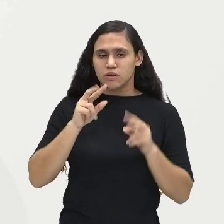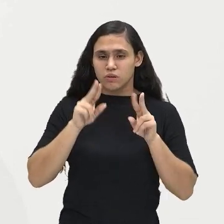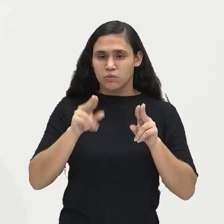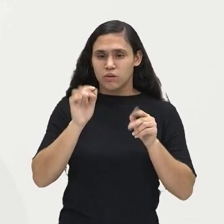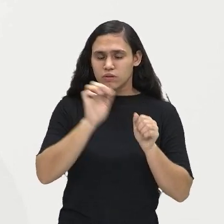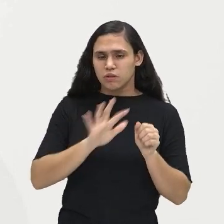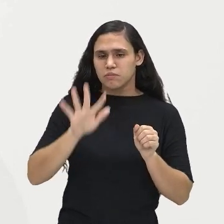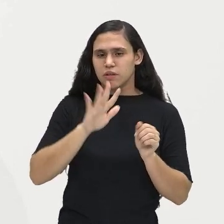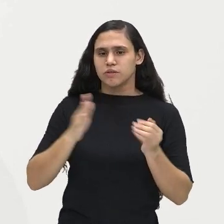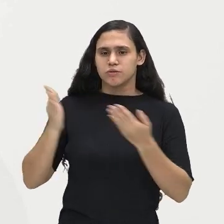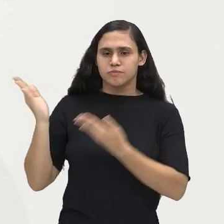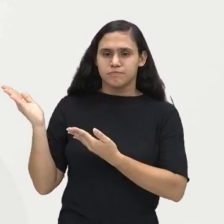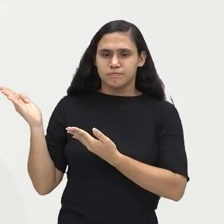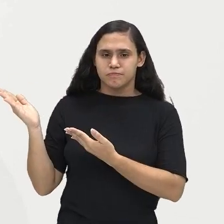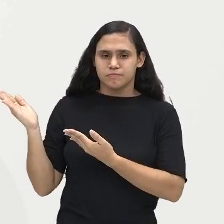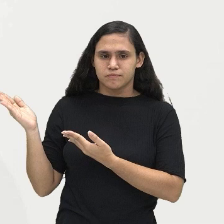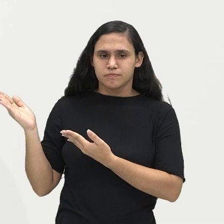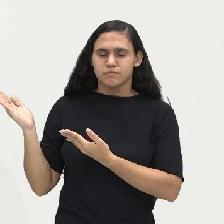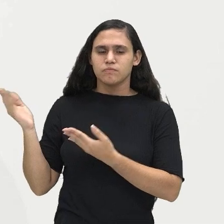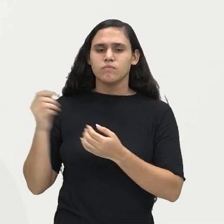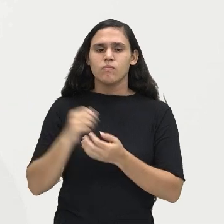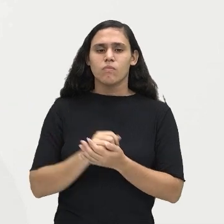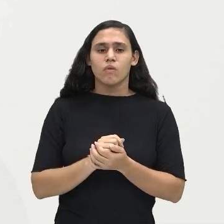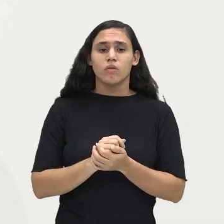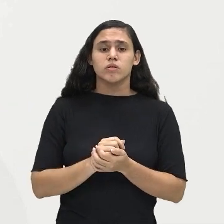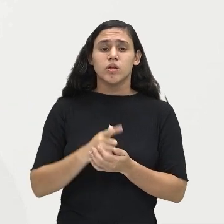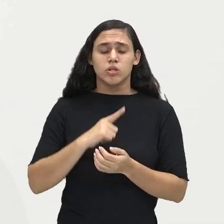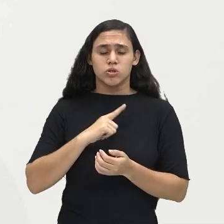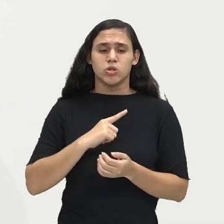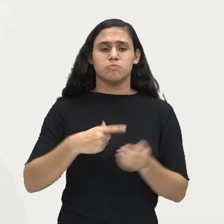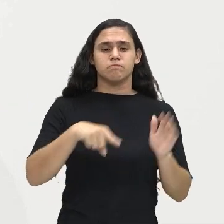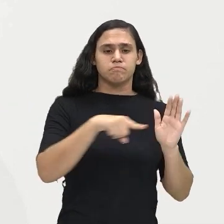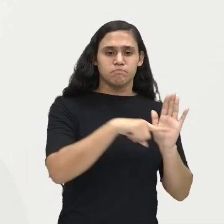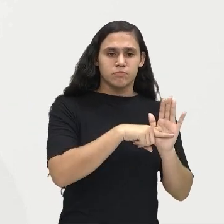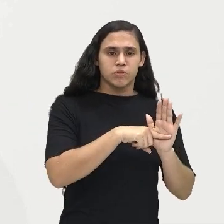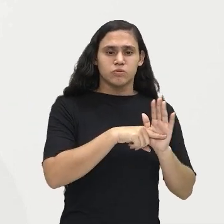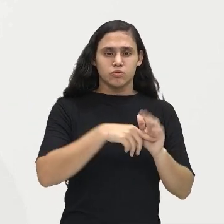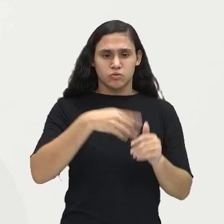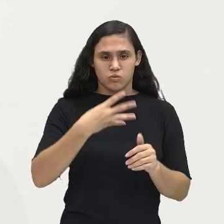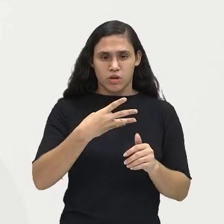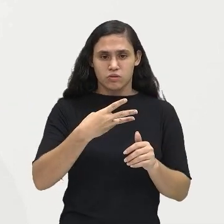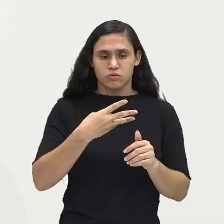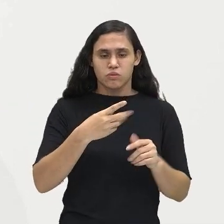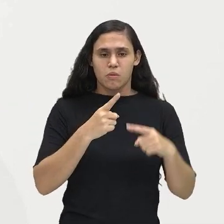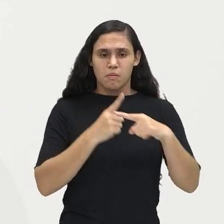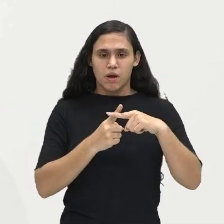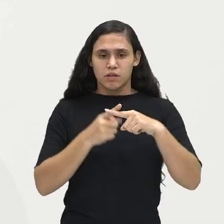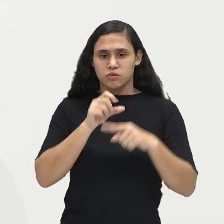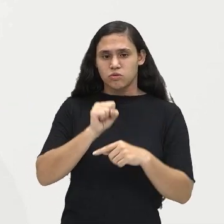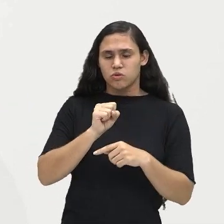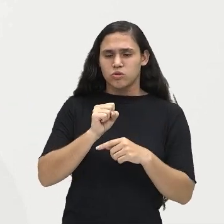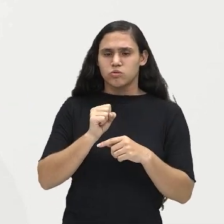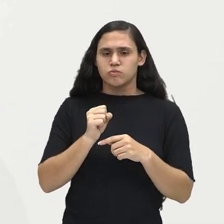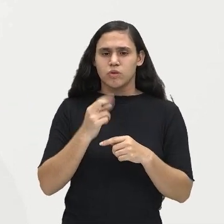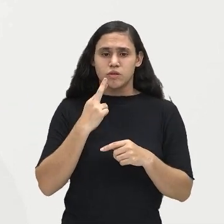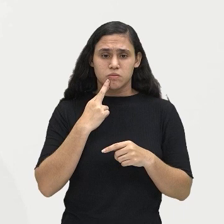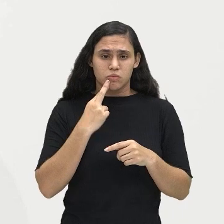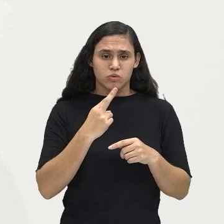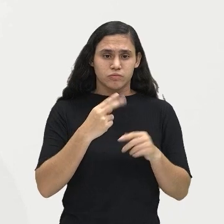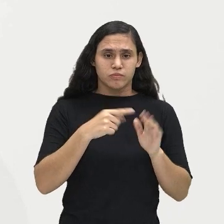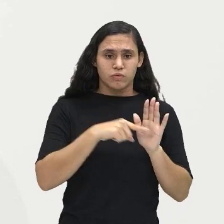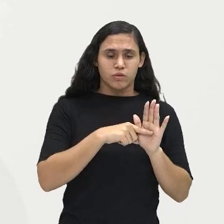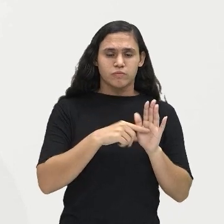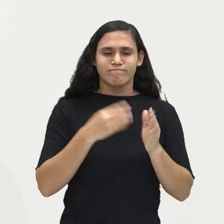Nós temos aqui, ó, menos 4 mais 8, sinal diferente. O que eu faço? Aí tu vai analisar sinal